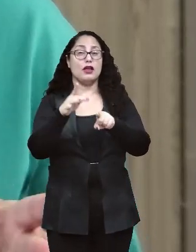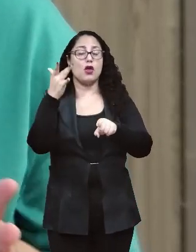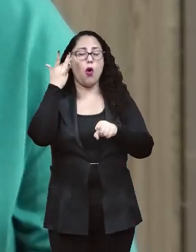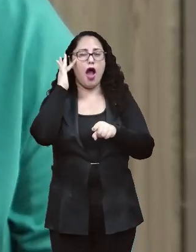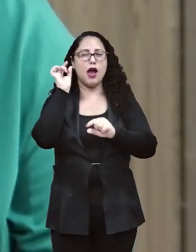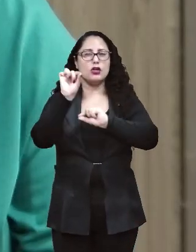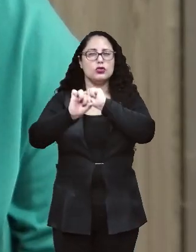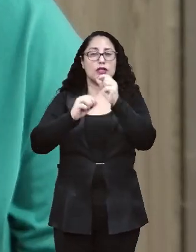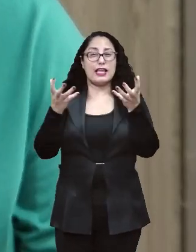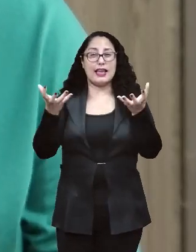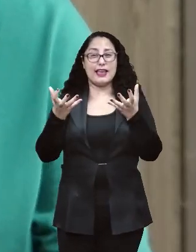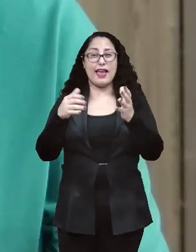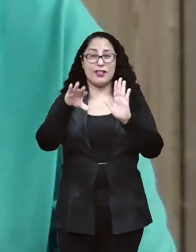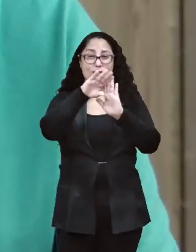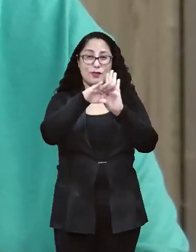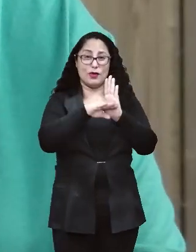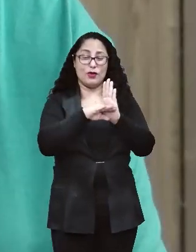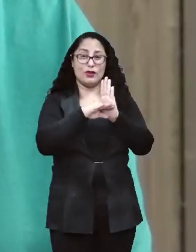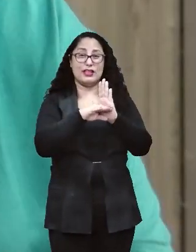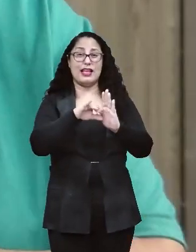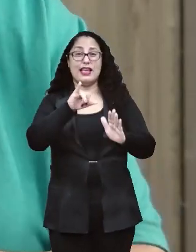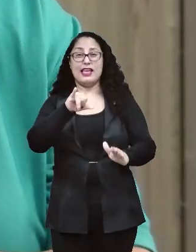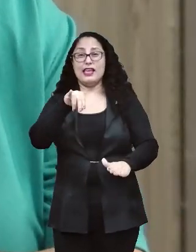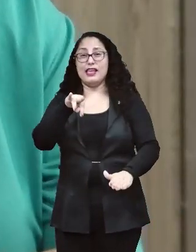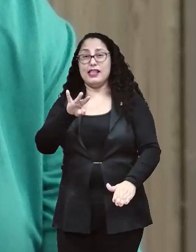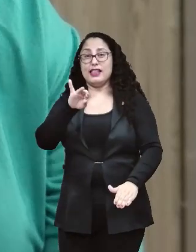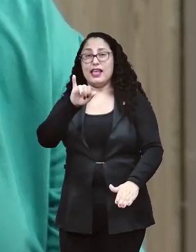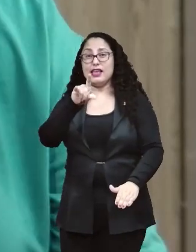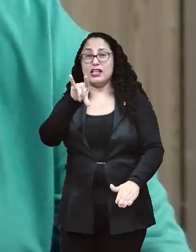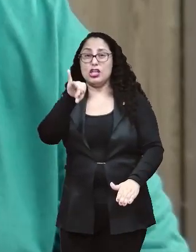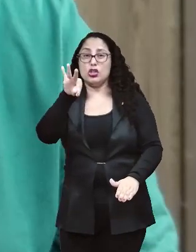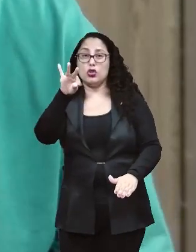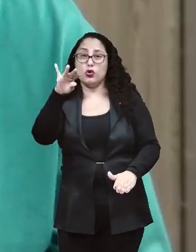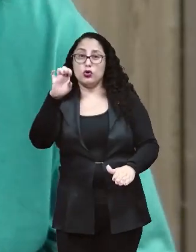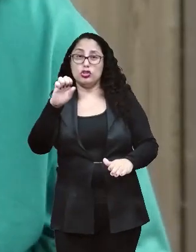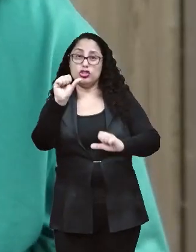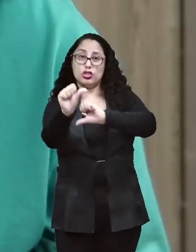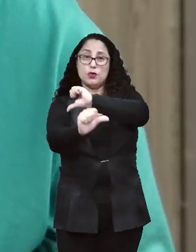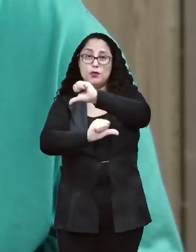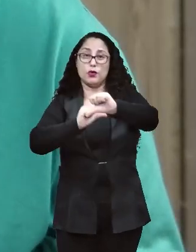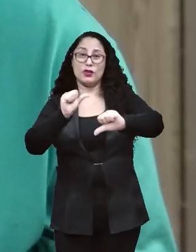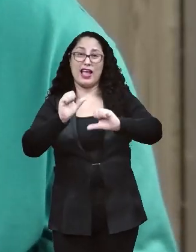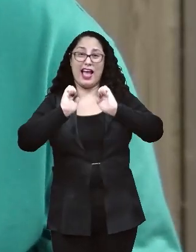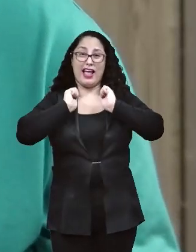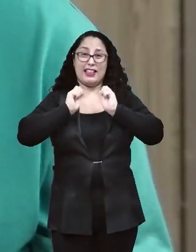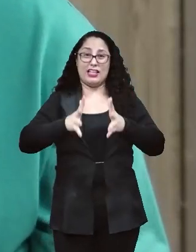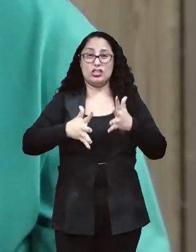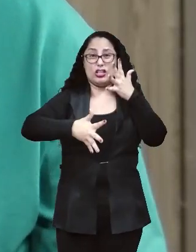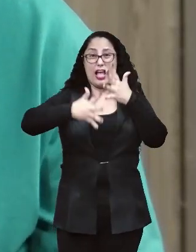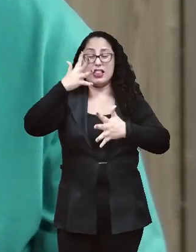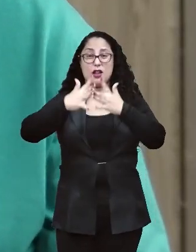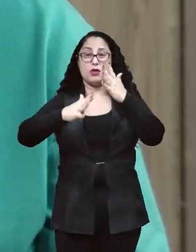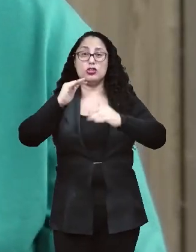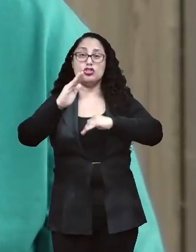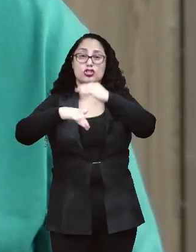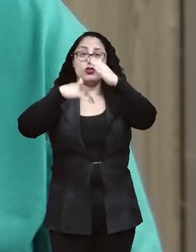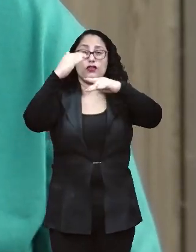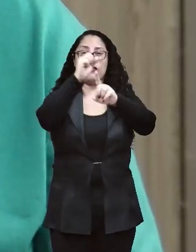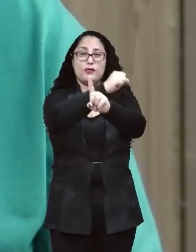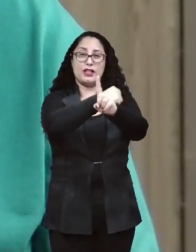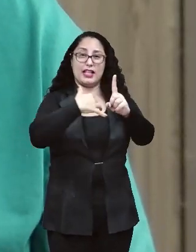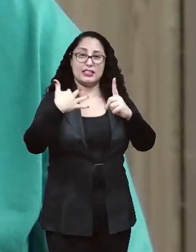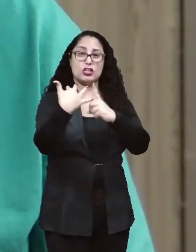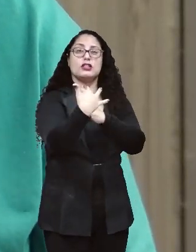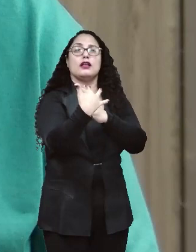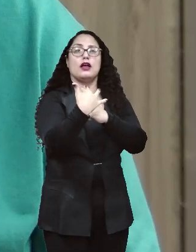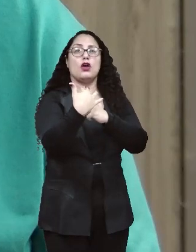que a gente quer aqui com esse programa, Integritude, é mudar as atitudes que estão atrapalhando o desenvolvimento da nossa sociedade.